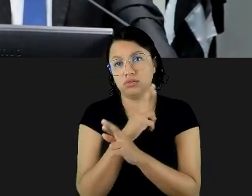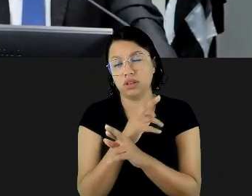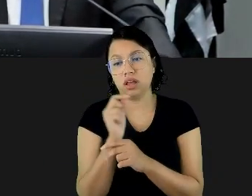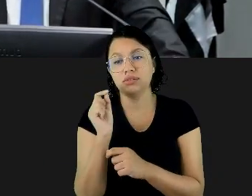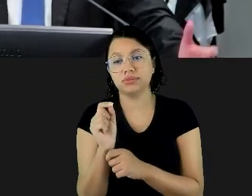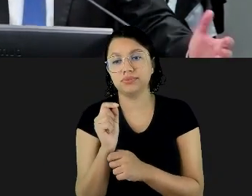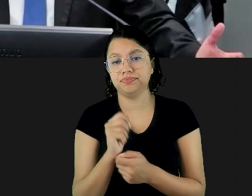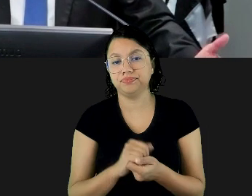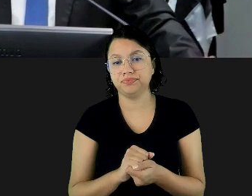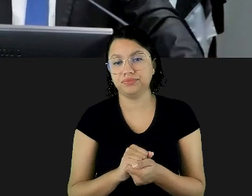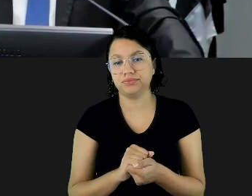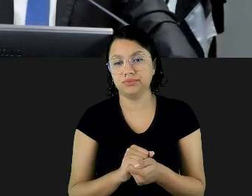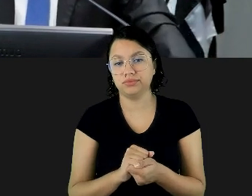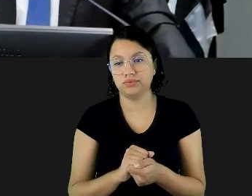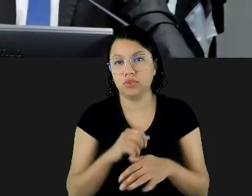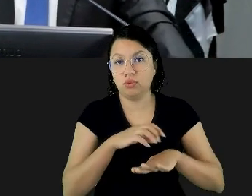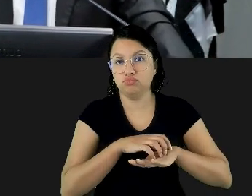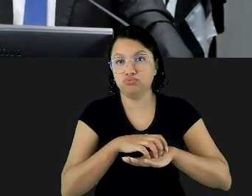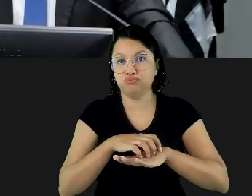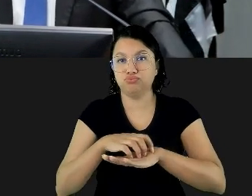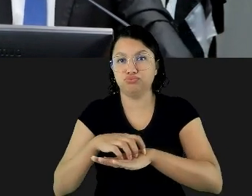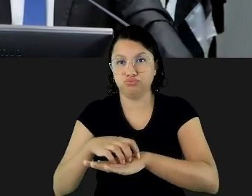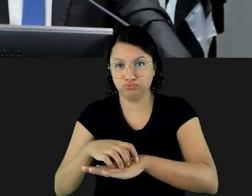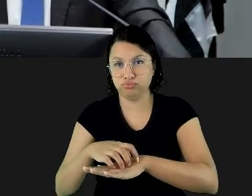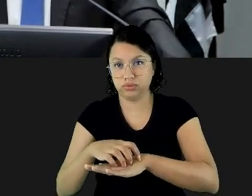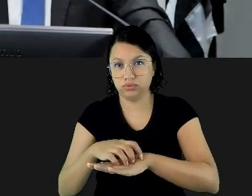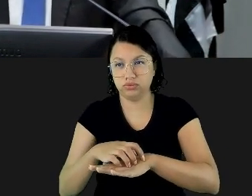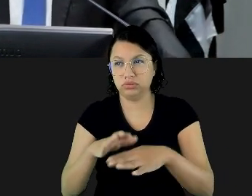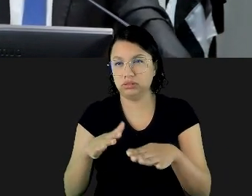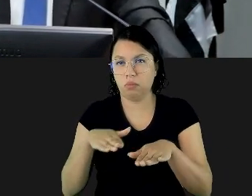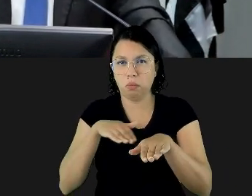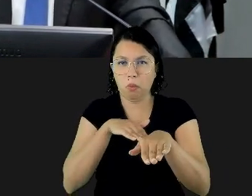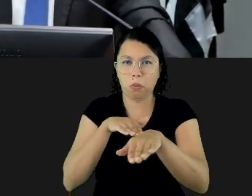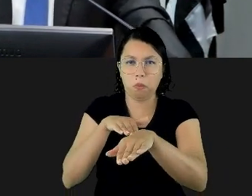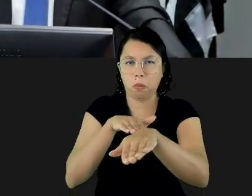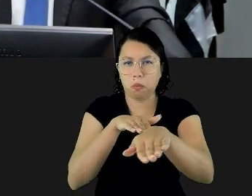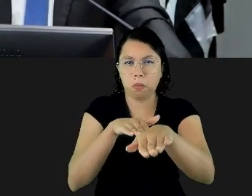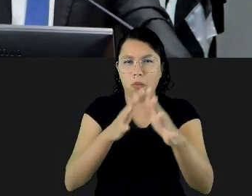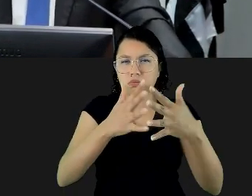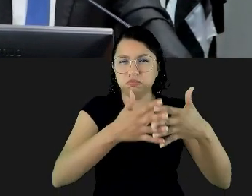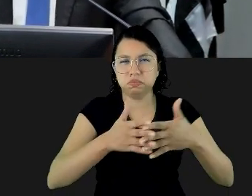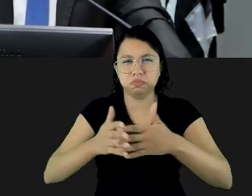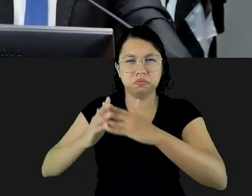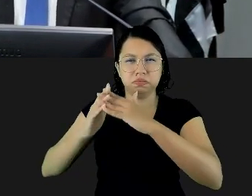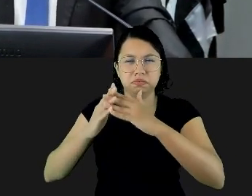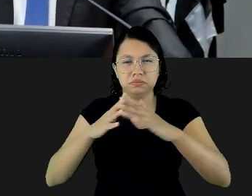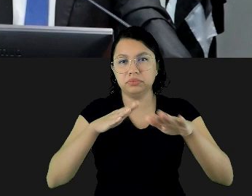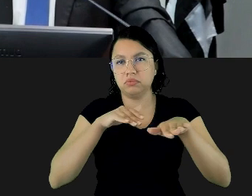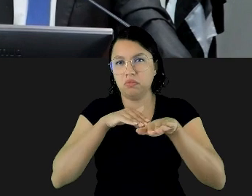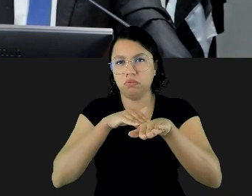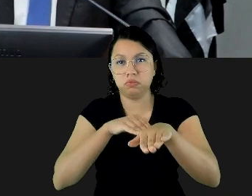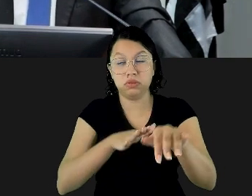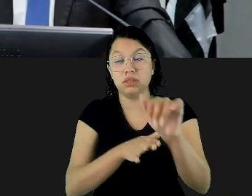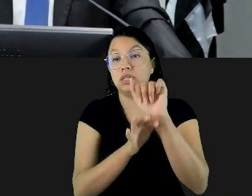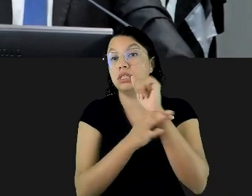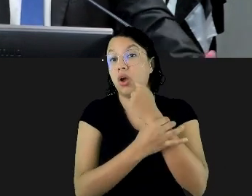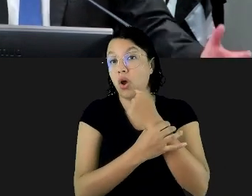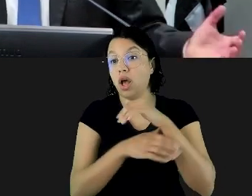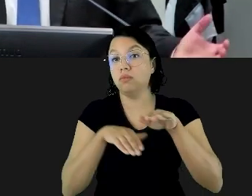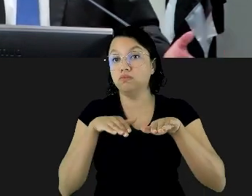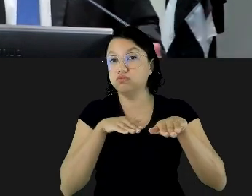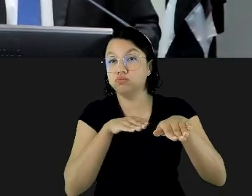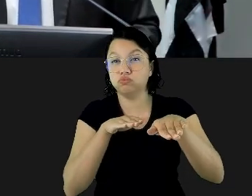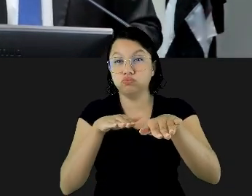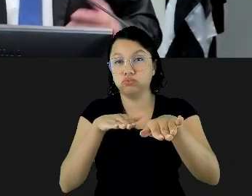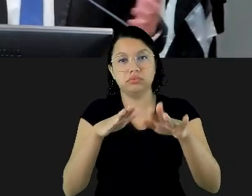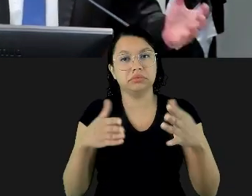um trânsito previsto de muitos caminhões pesados, a questão da segurança do trânsito de hoje em dia. Então, há que se